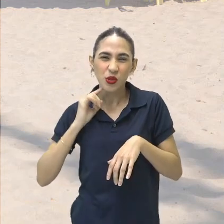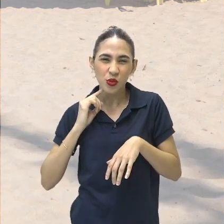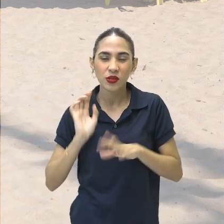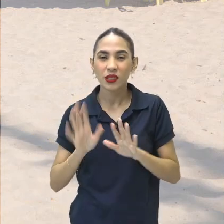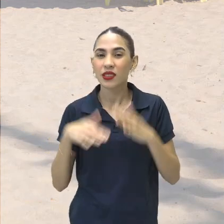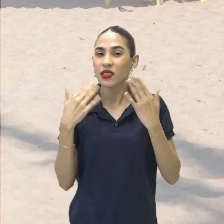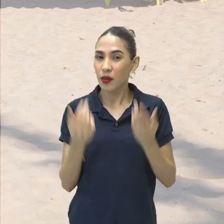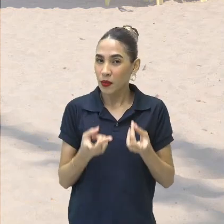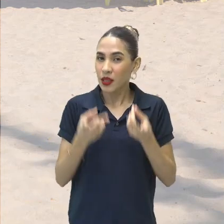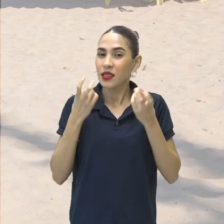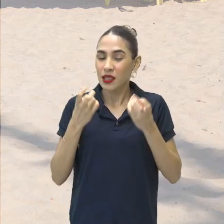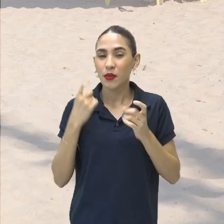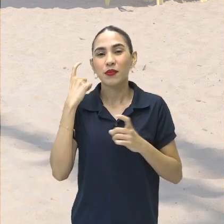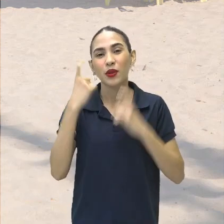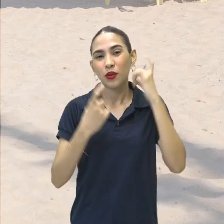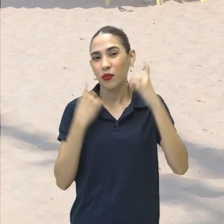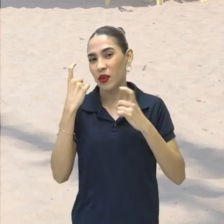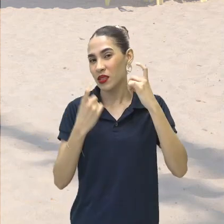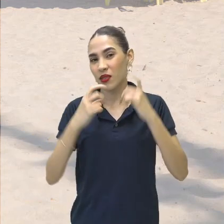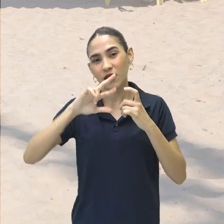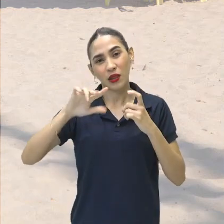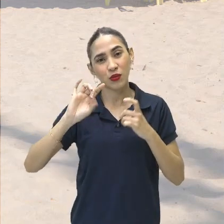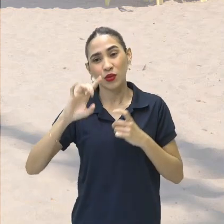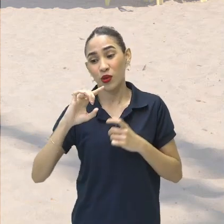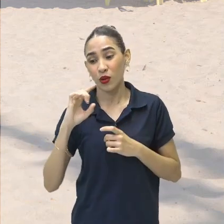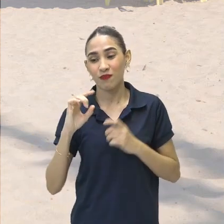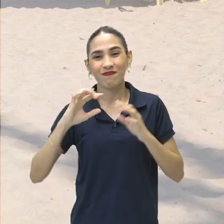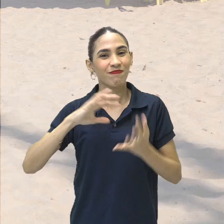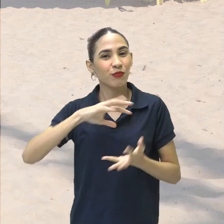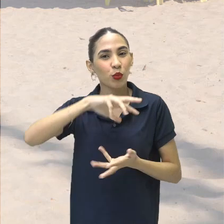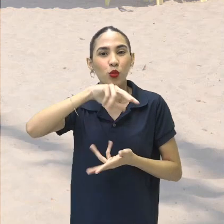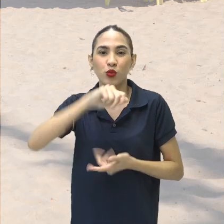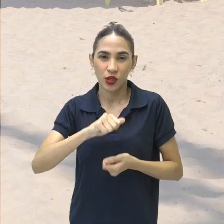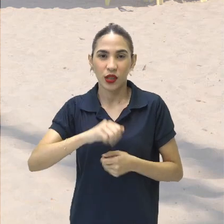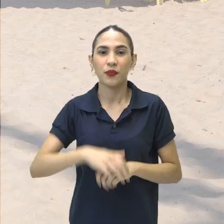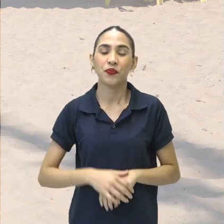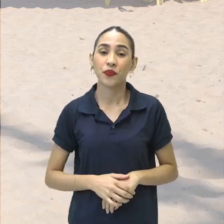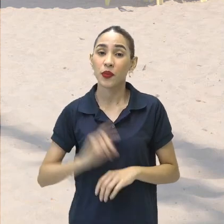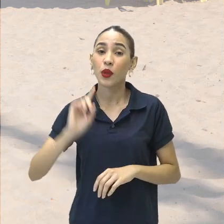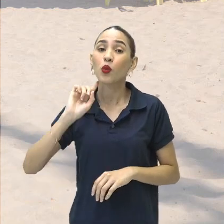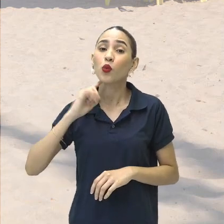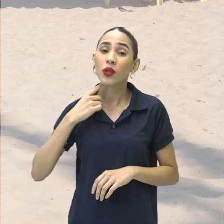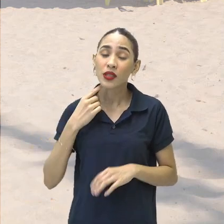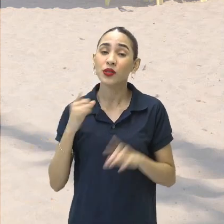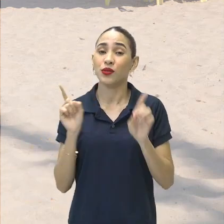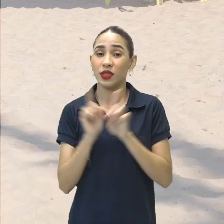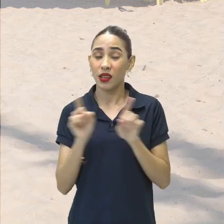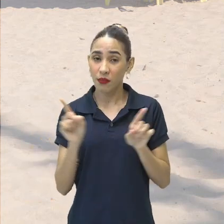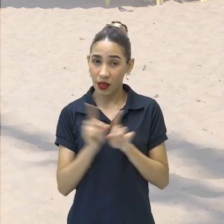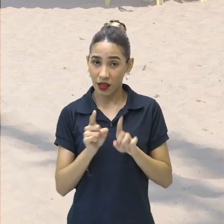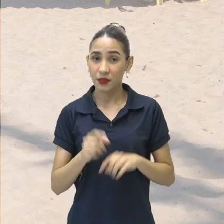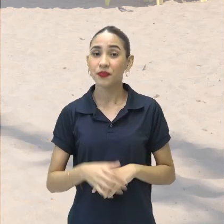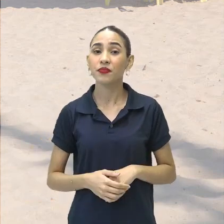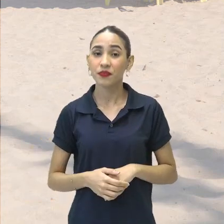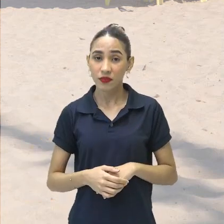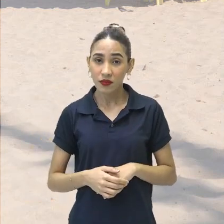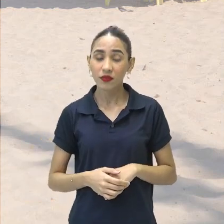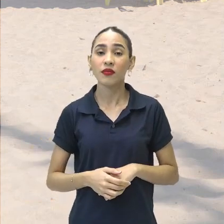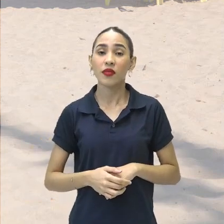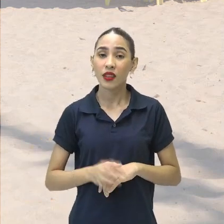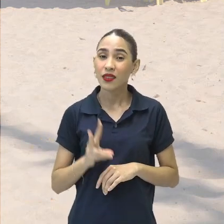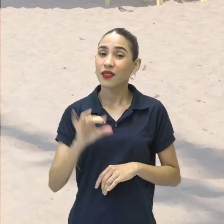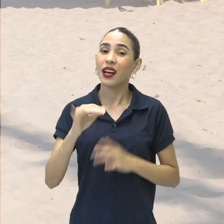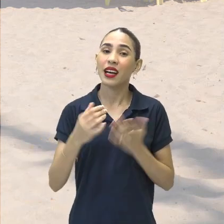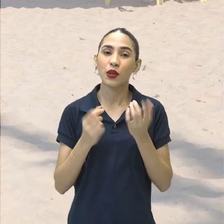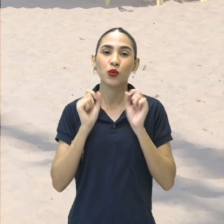Então note que essa preocupação não tem que ser apenas nossa, mas mundial. O lixo também eles vão fazer